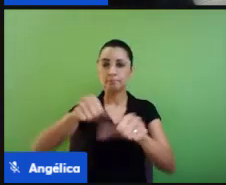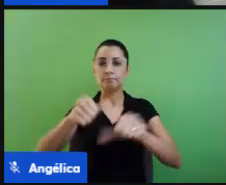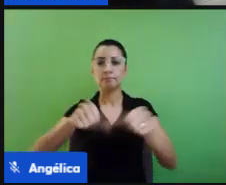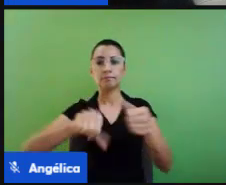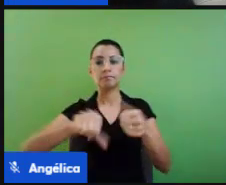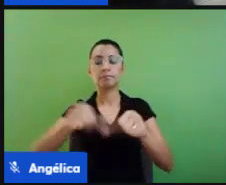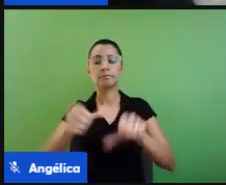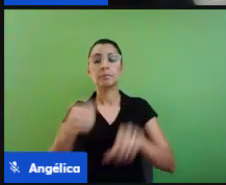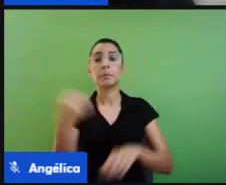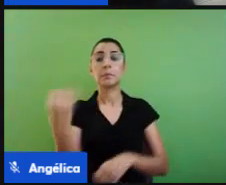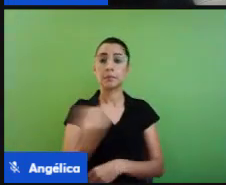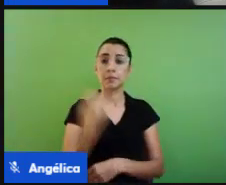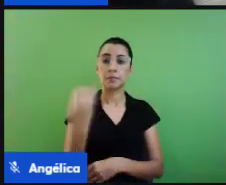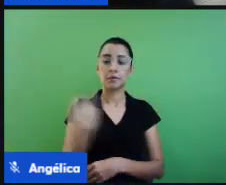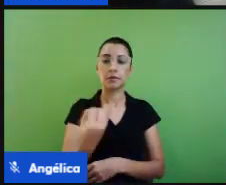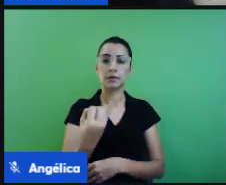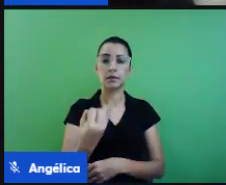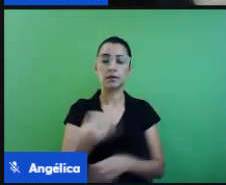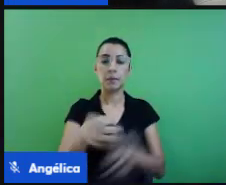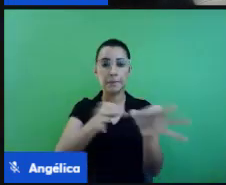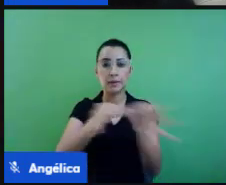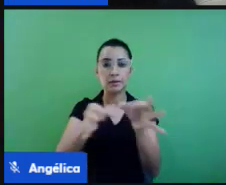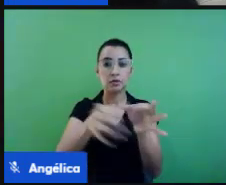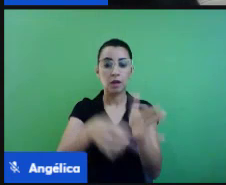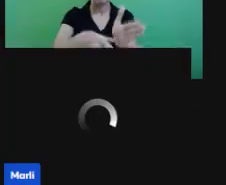antes que se planeje qualquer coisa.